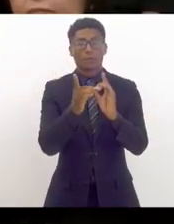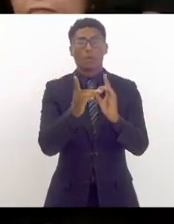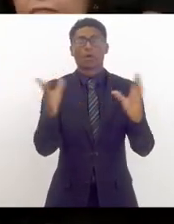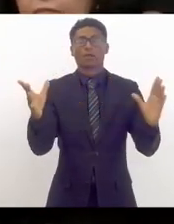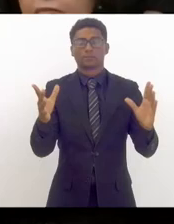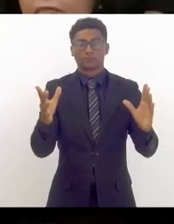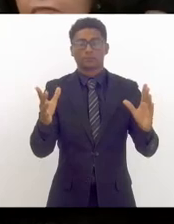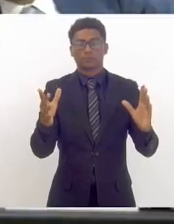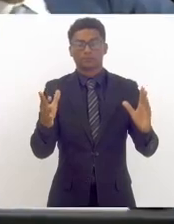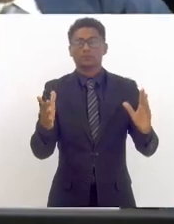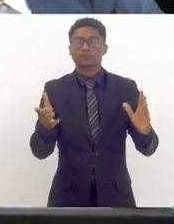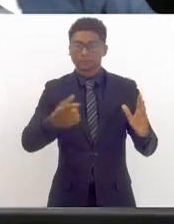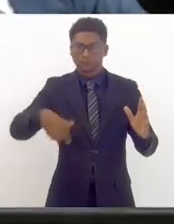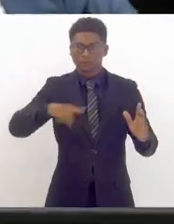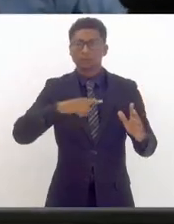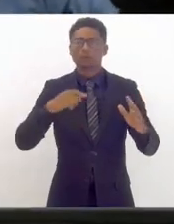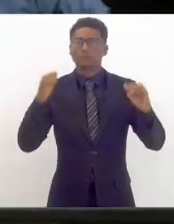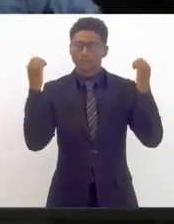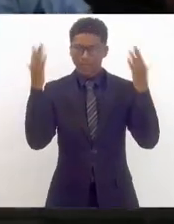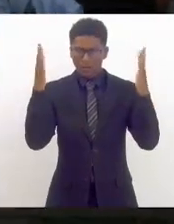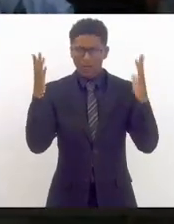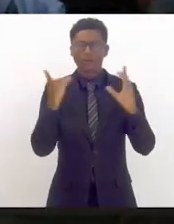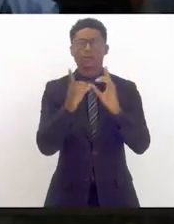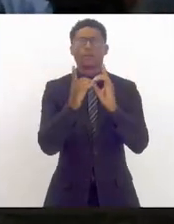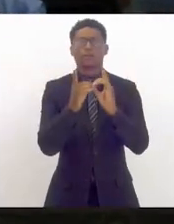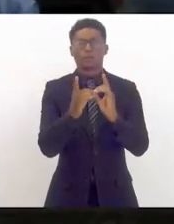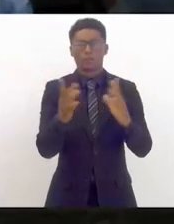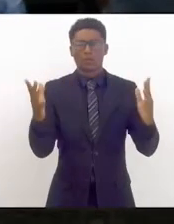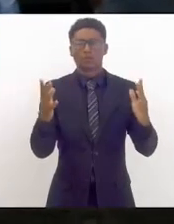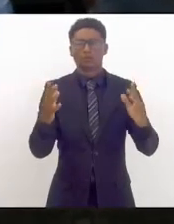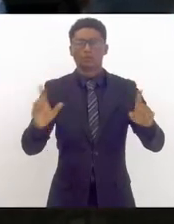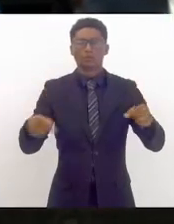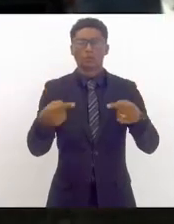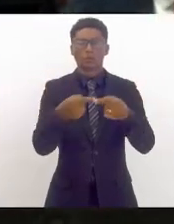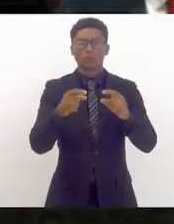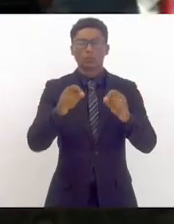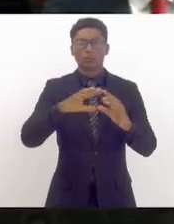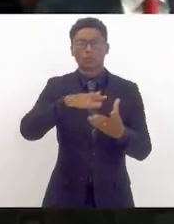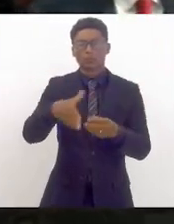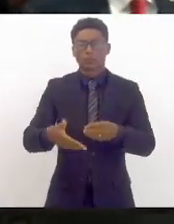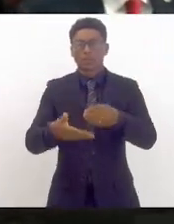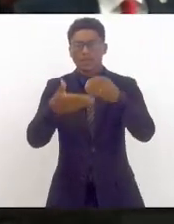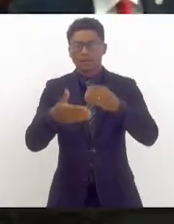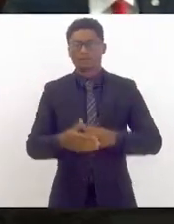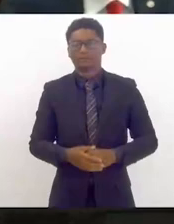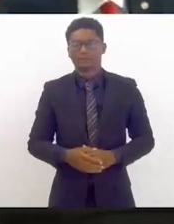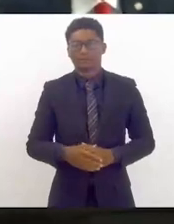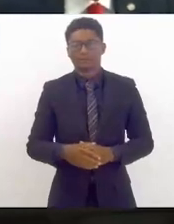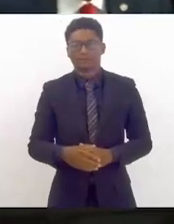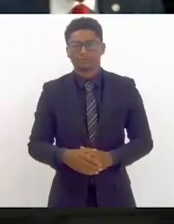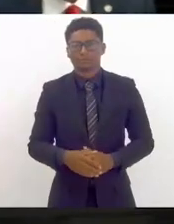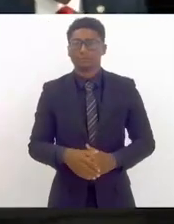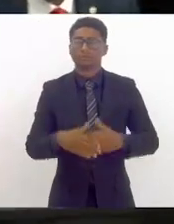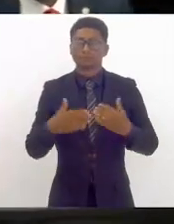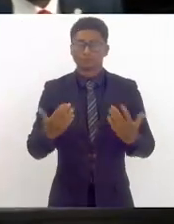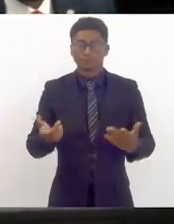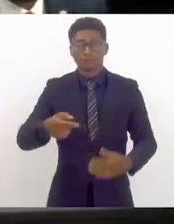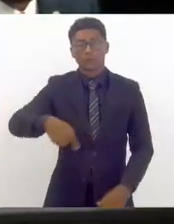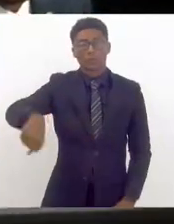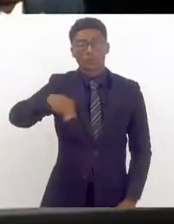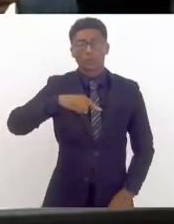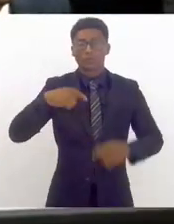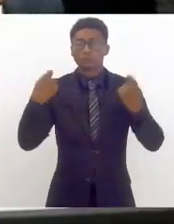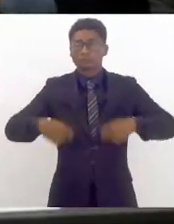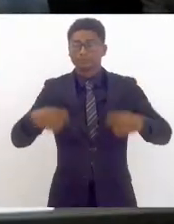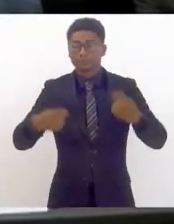a democracia, Tiago Pampolho, uma democracia sustentável. E nós temos que ver que a